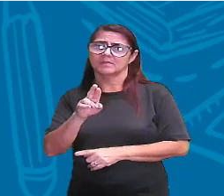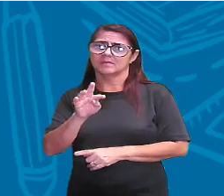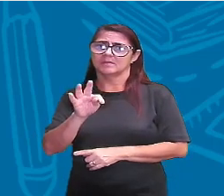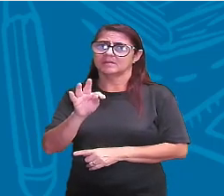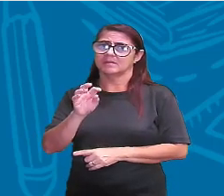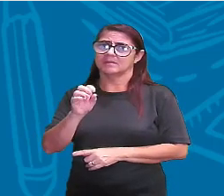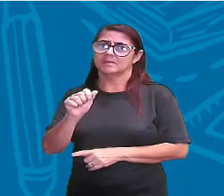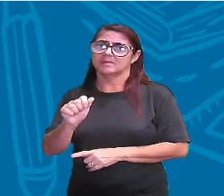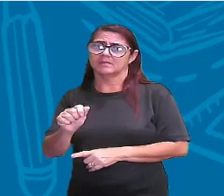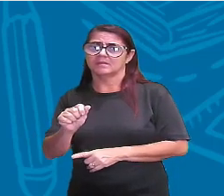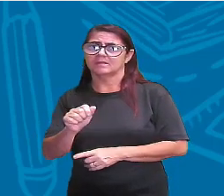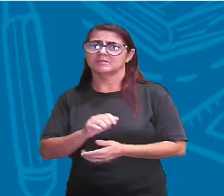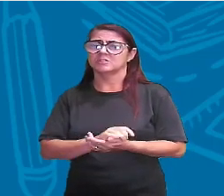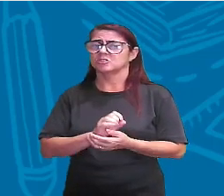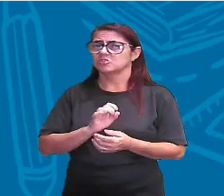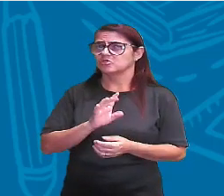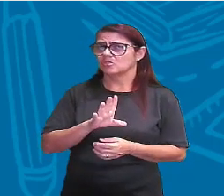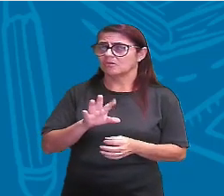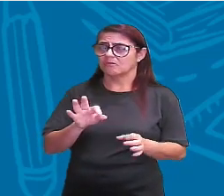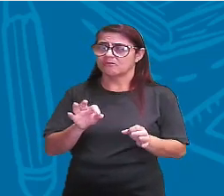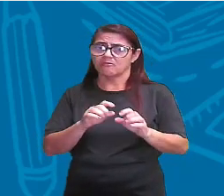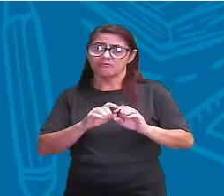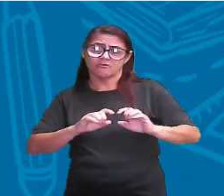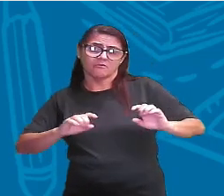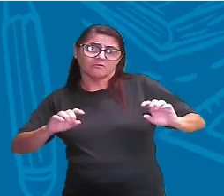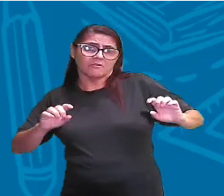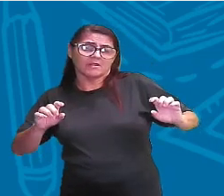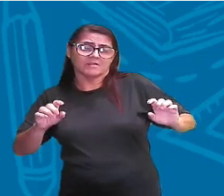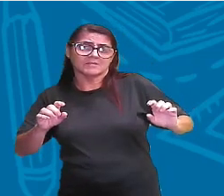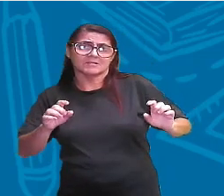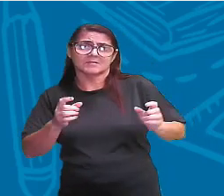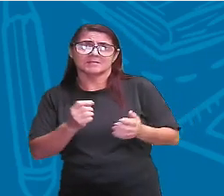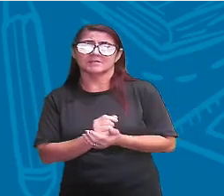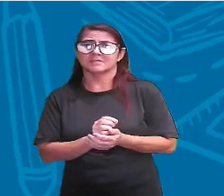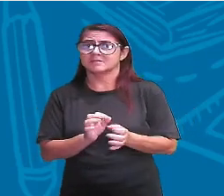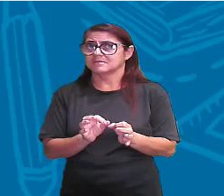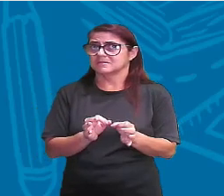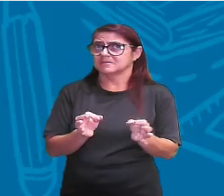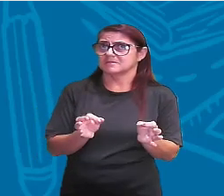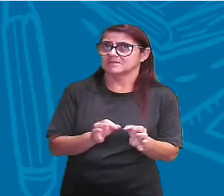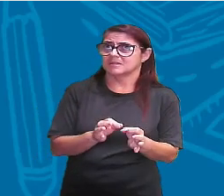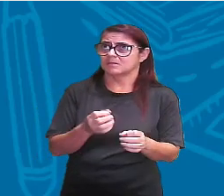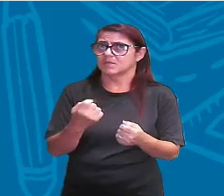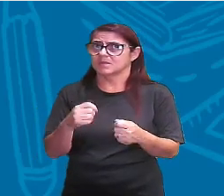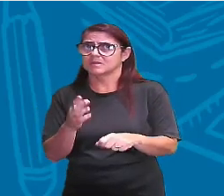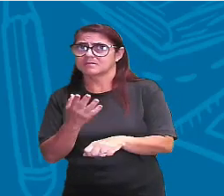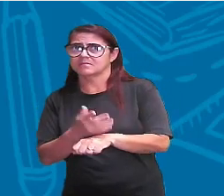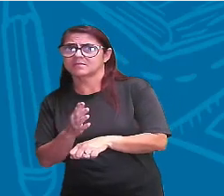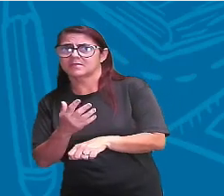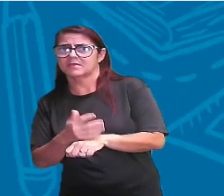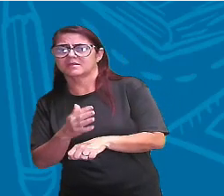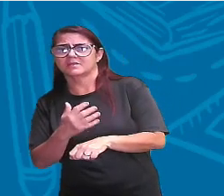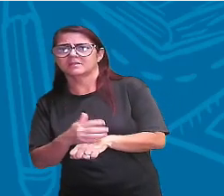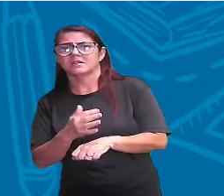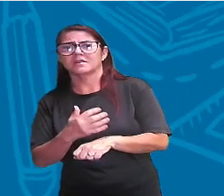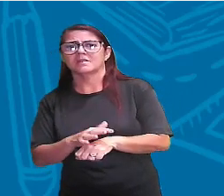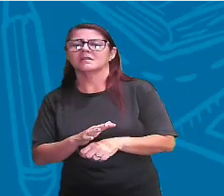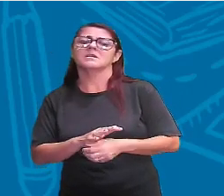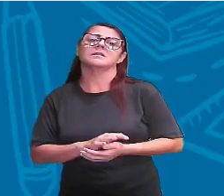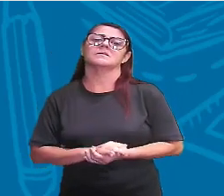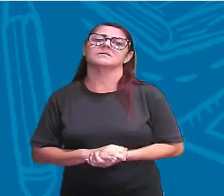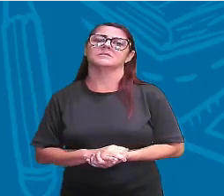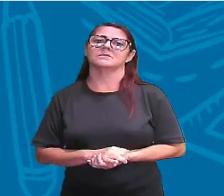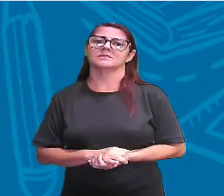e faz a mesma pergunta, só que de forma sutil. Mas a gente precisa praticar. E agora chegou a hora do Let's